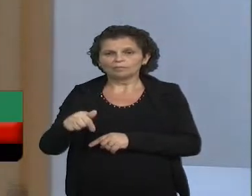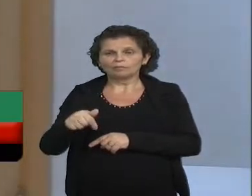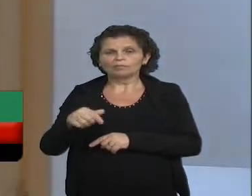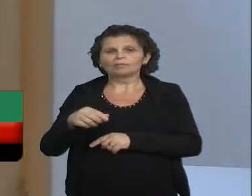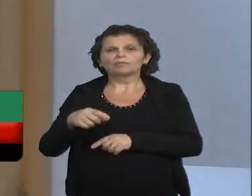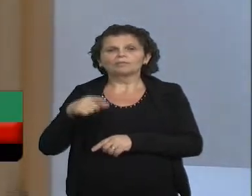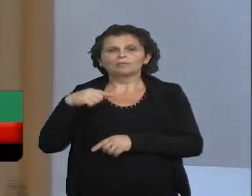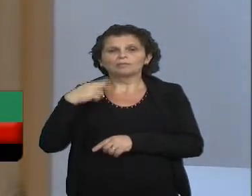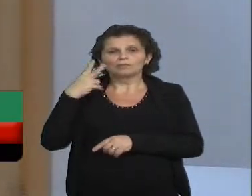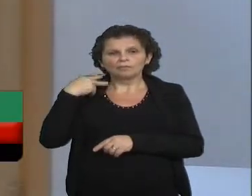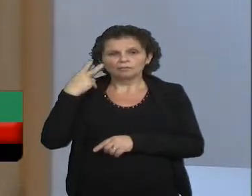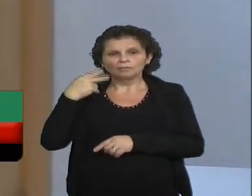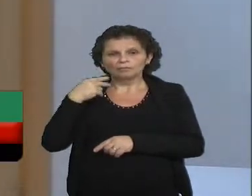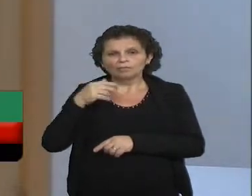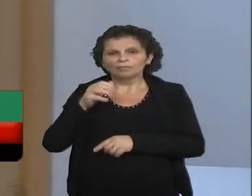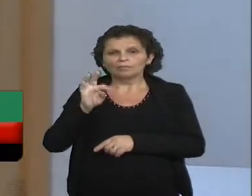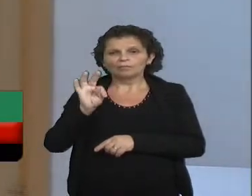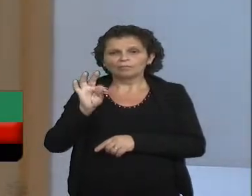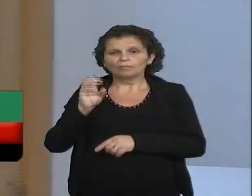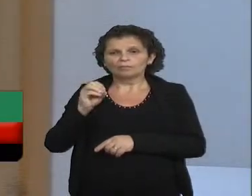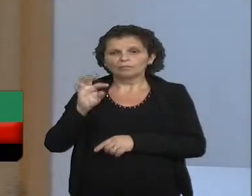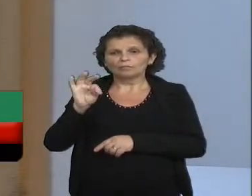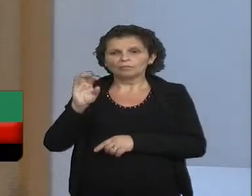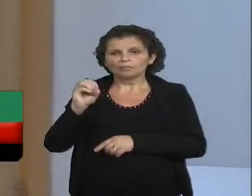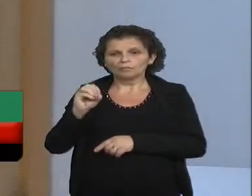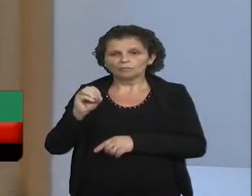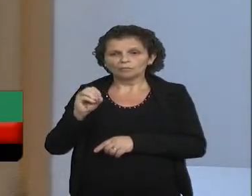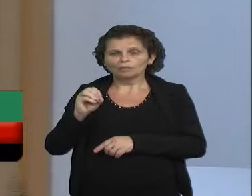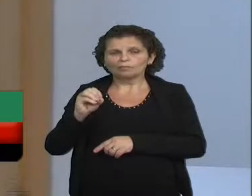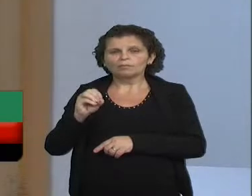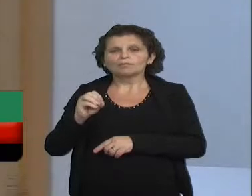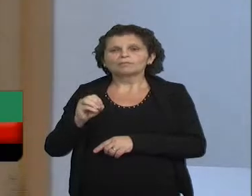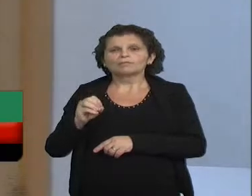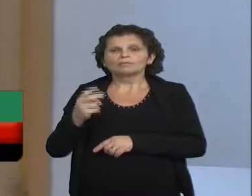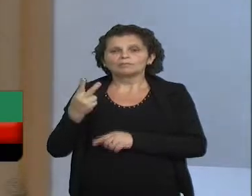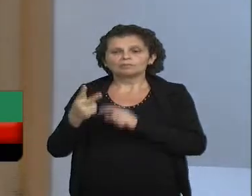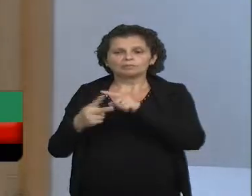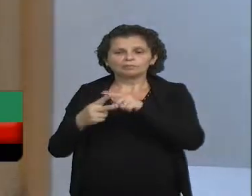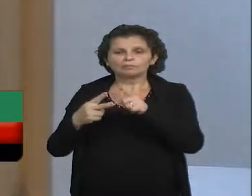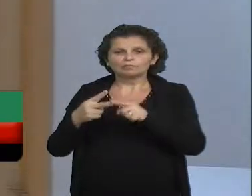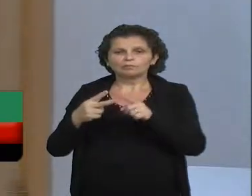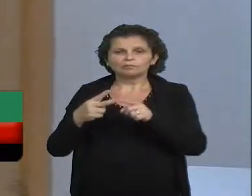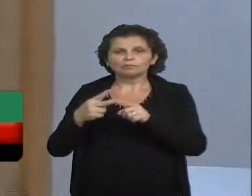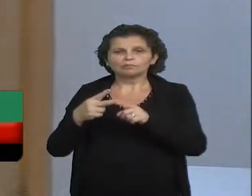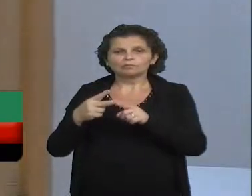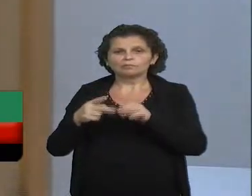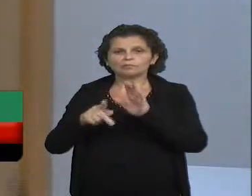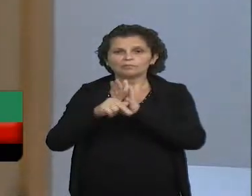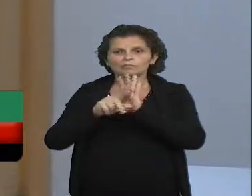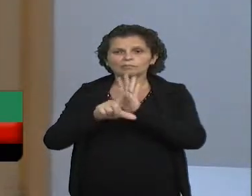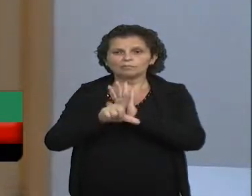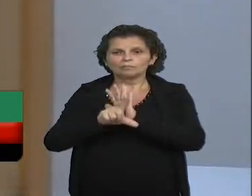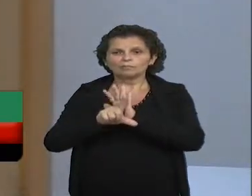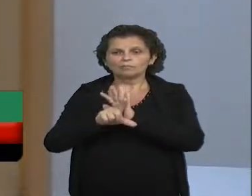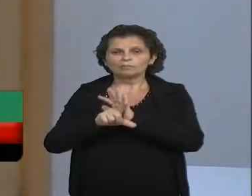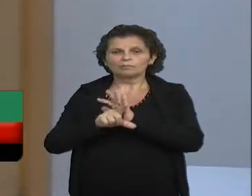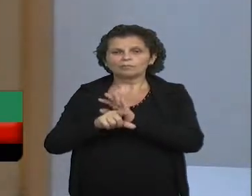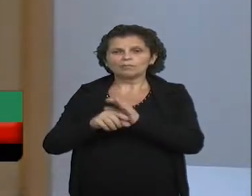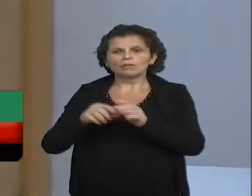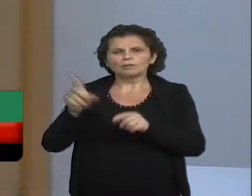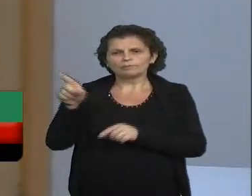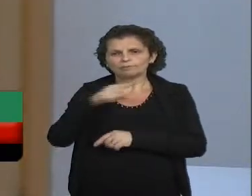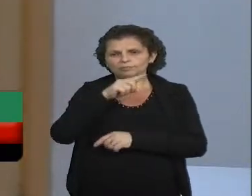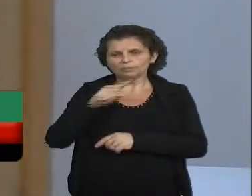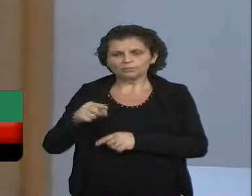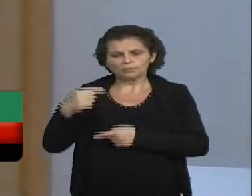157/2021, de autoria do nobre vereador Adalto Totó. E esses dois projetos, esses dois vetos, nós discutimos